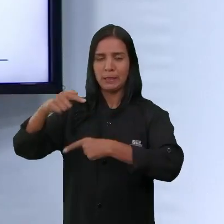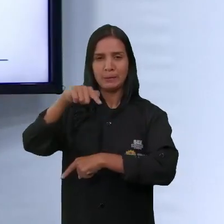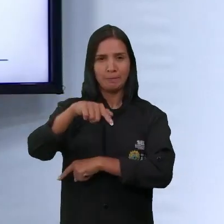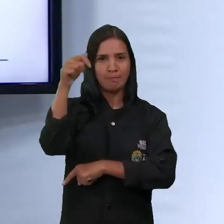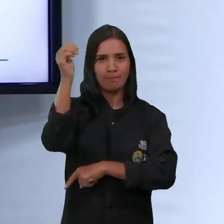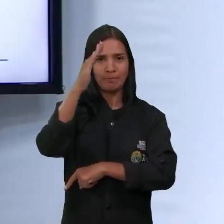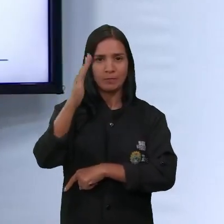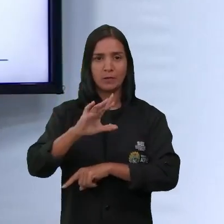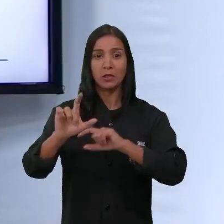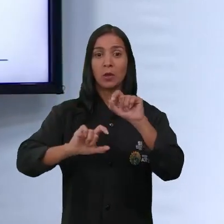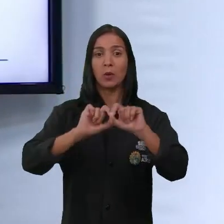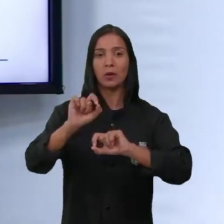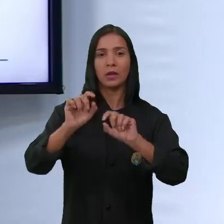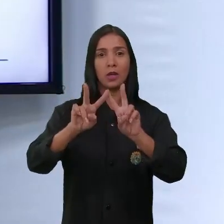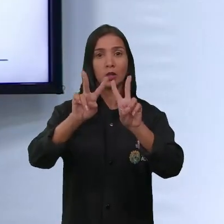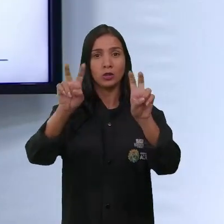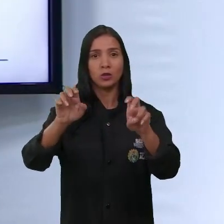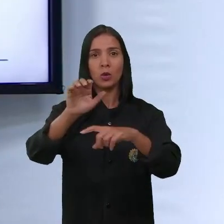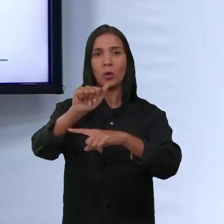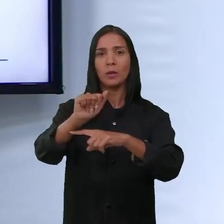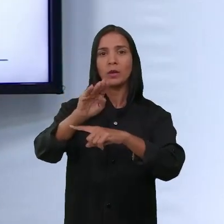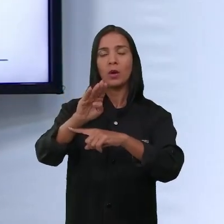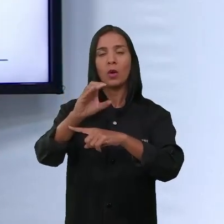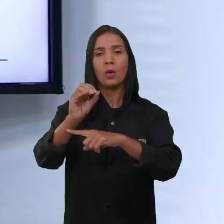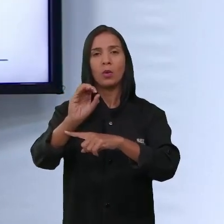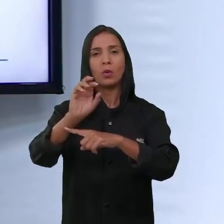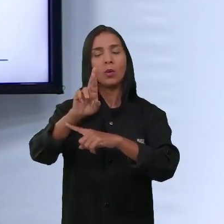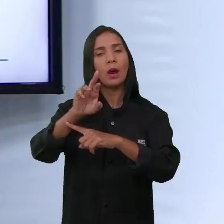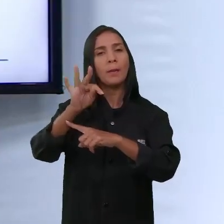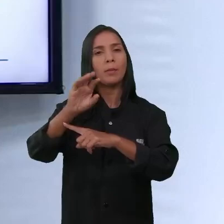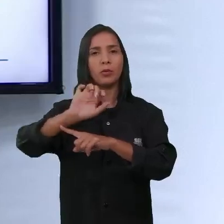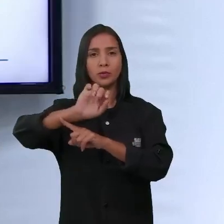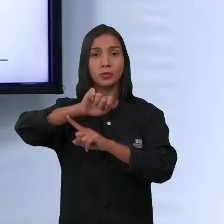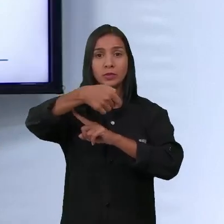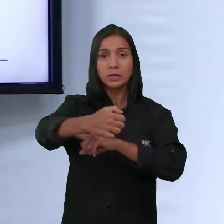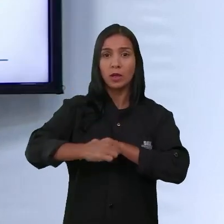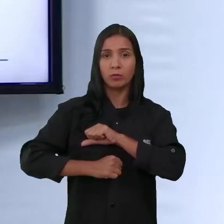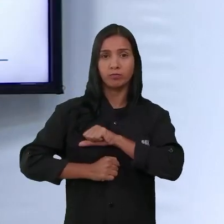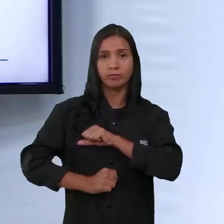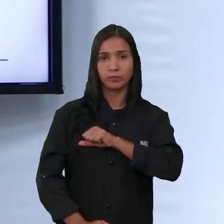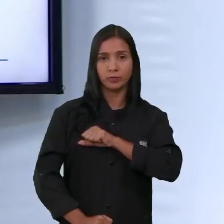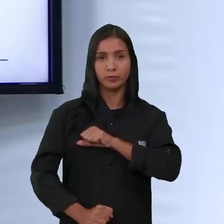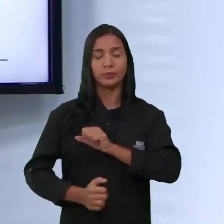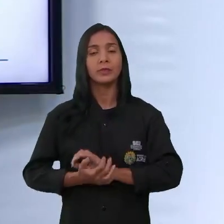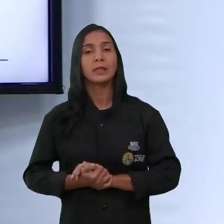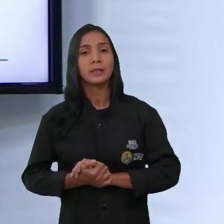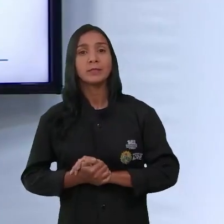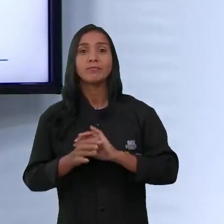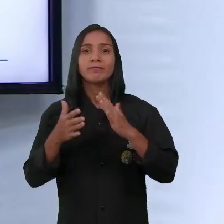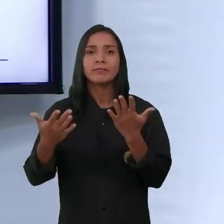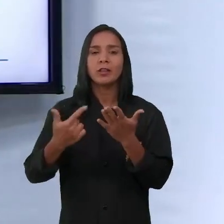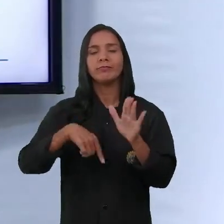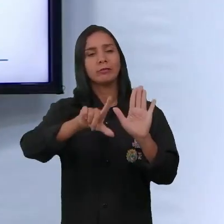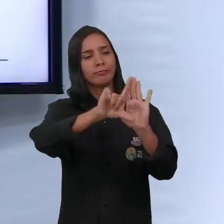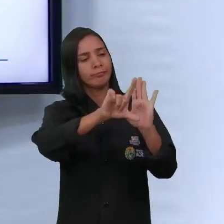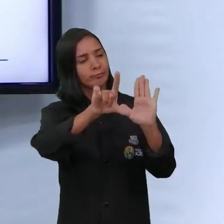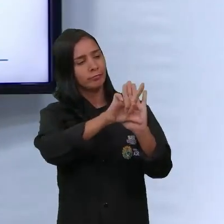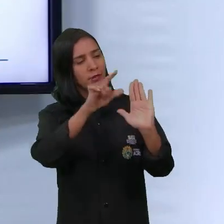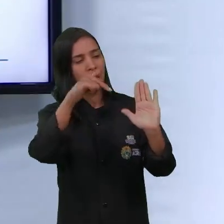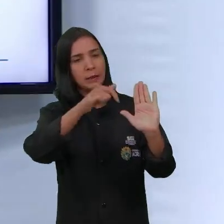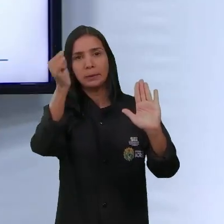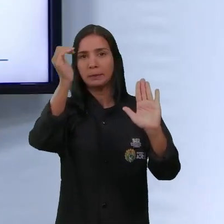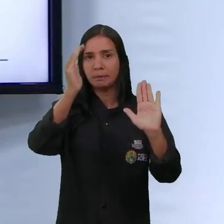país. As questões do aborto, por exemplo. A legislação brasileira, ou seja, aquilo que está